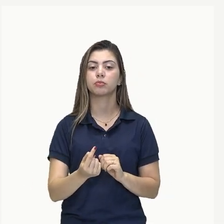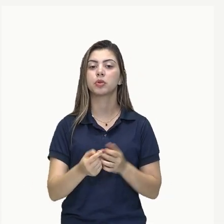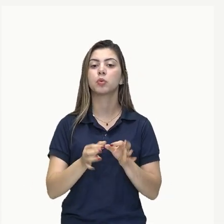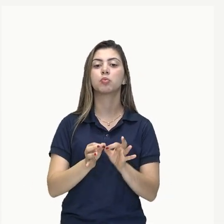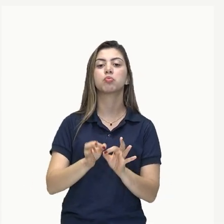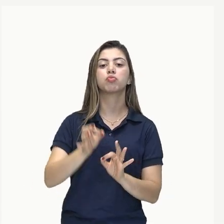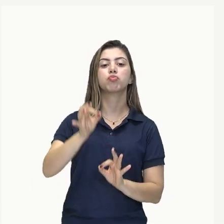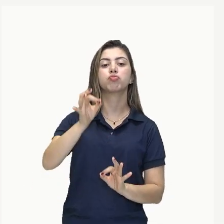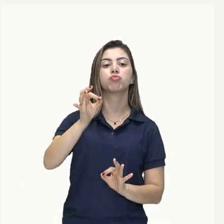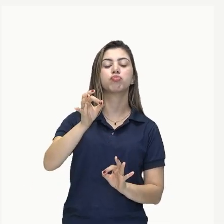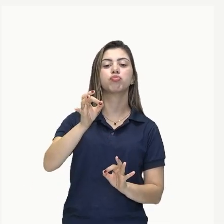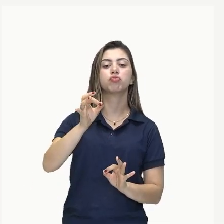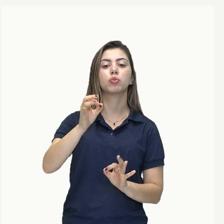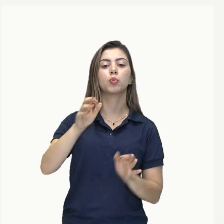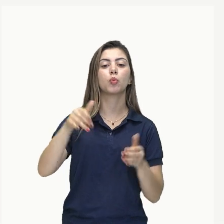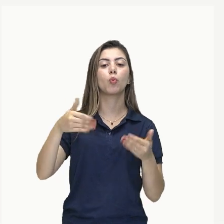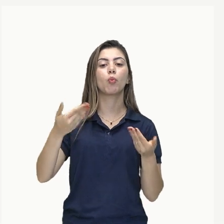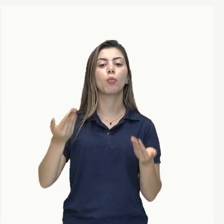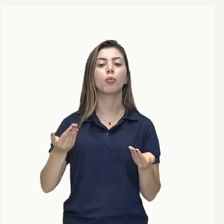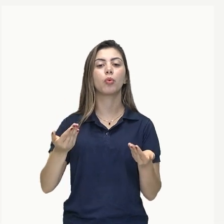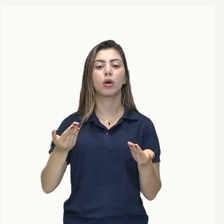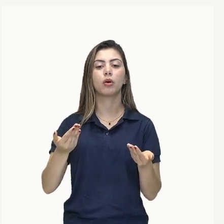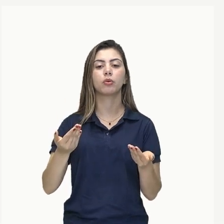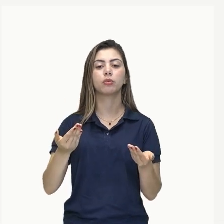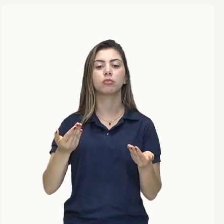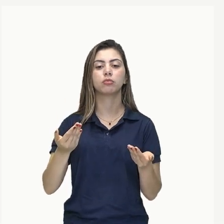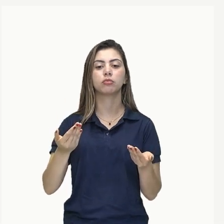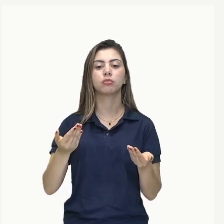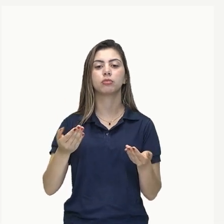dele? Para a direita aqui, ó.